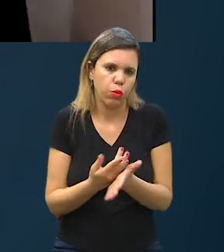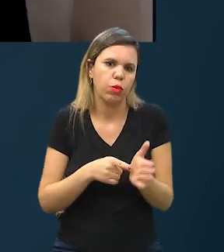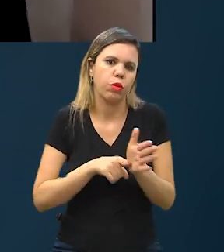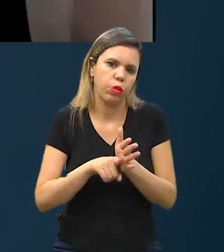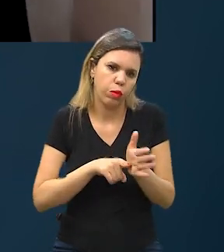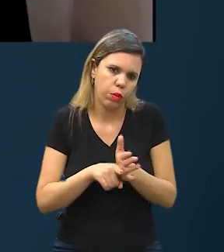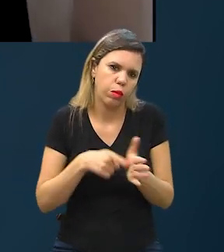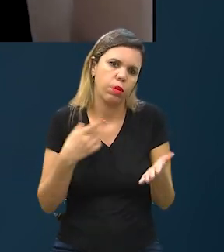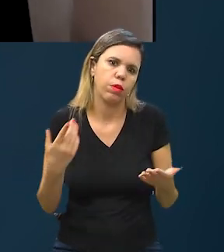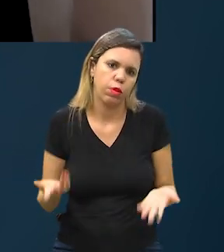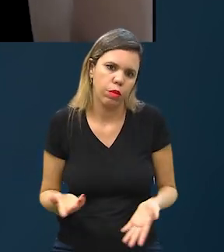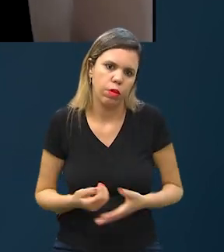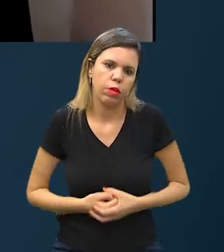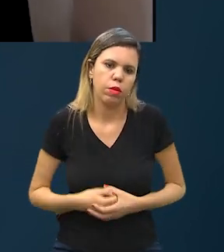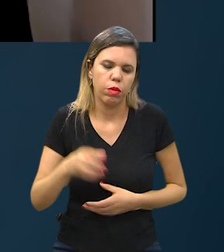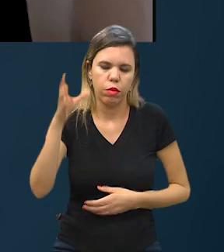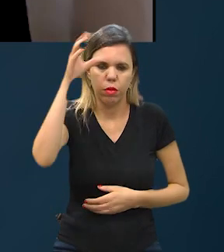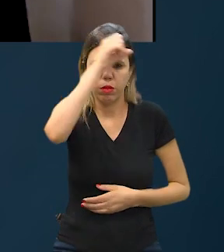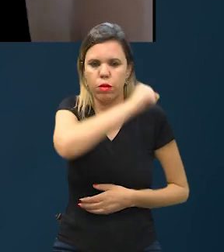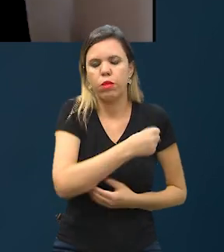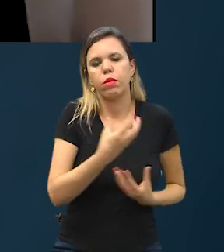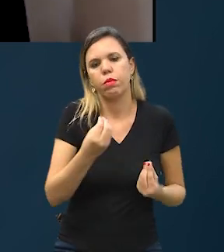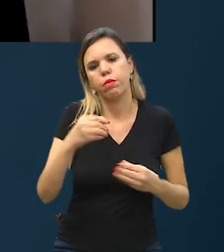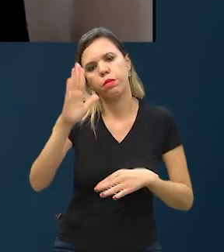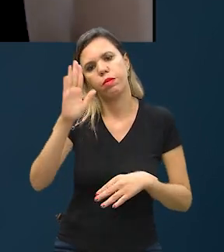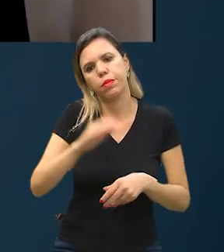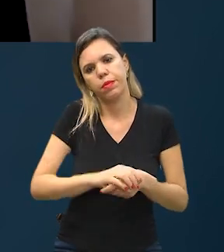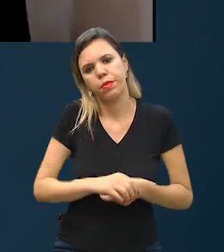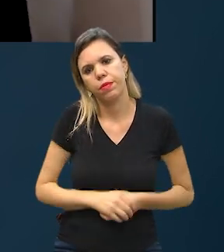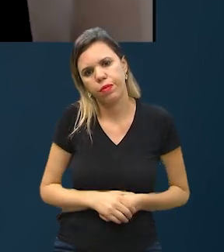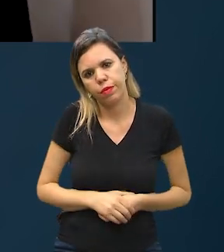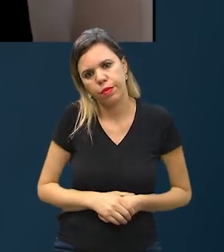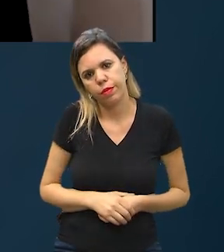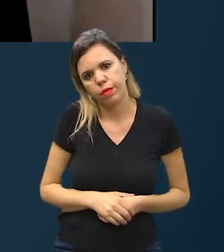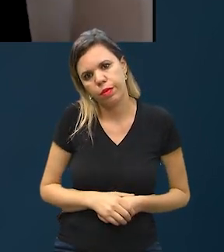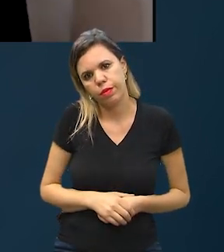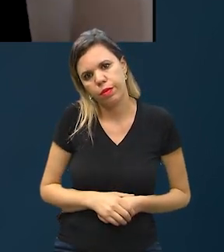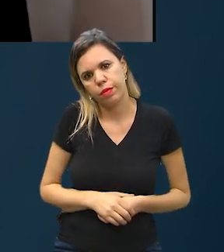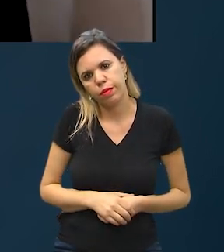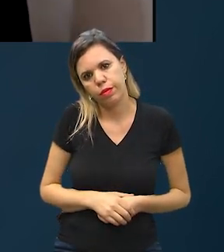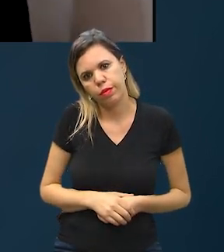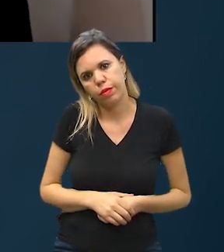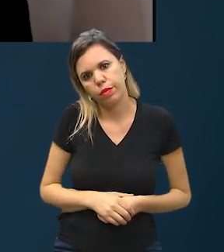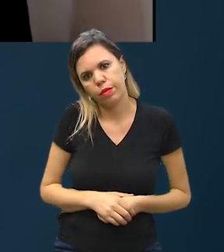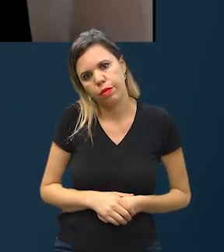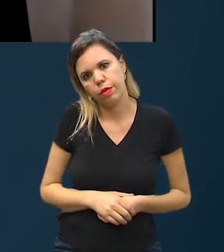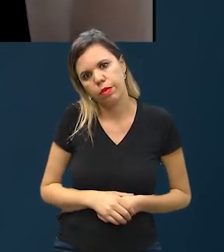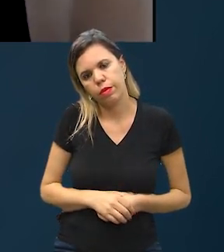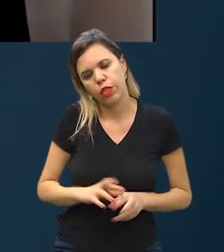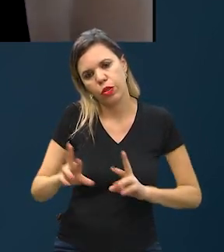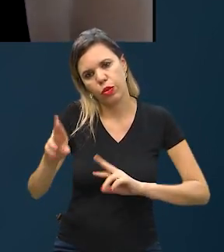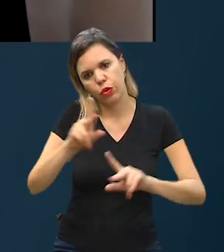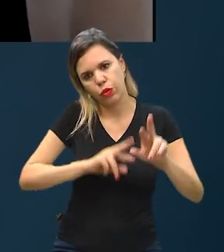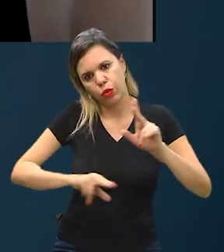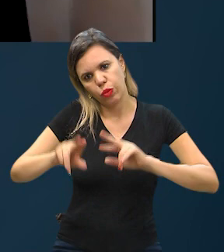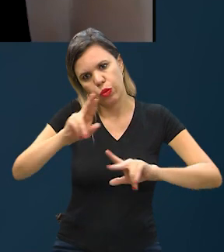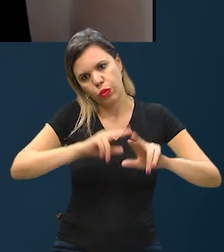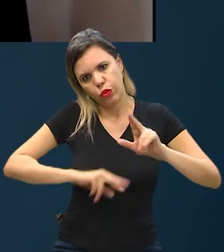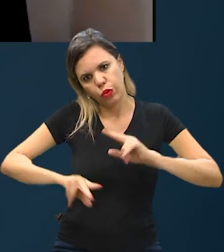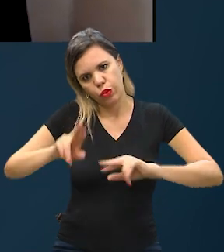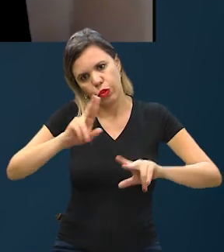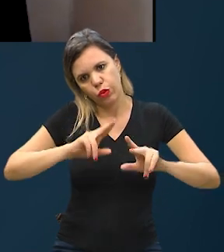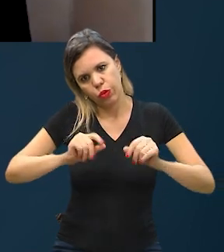né, para aprender muito mais. Então, são diferenças